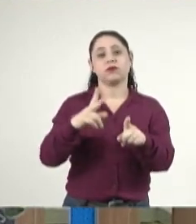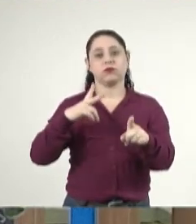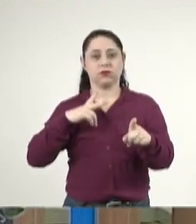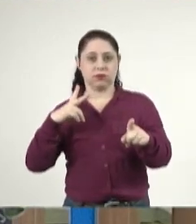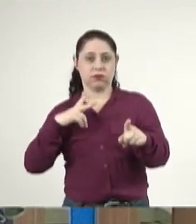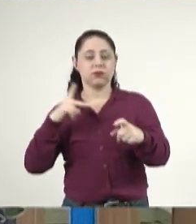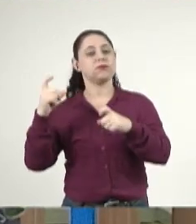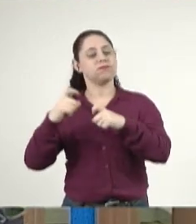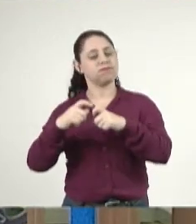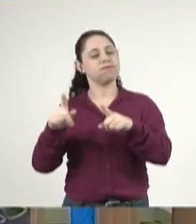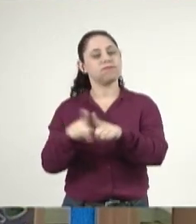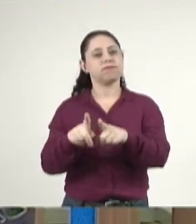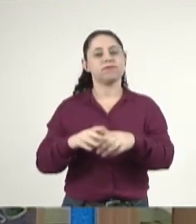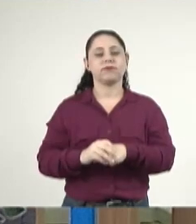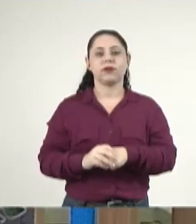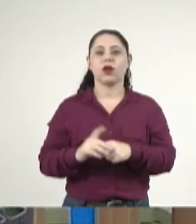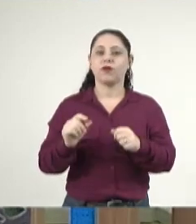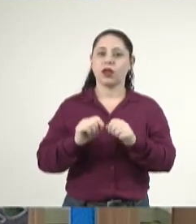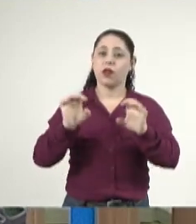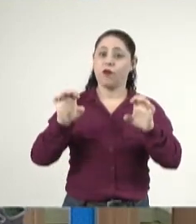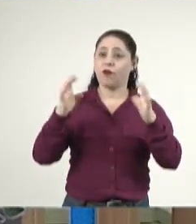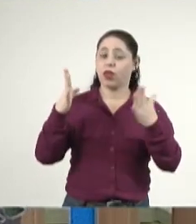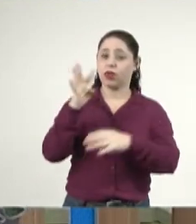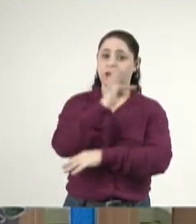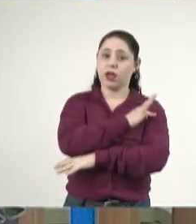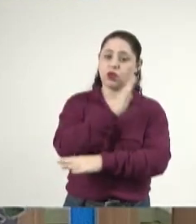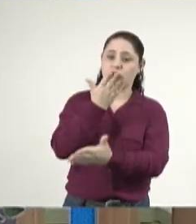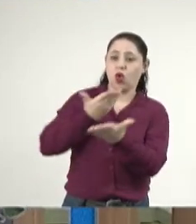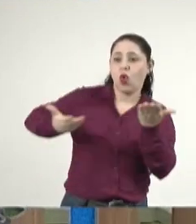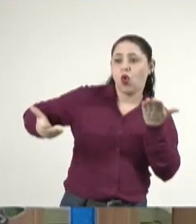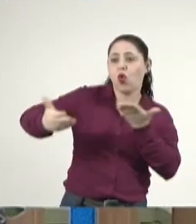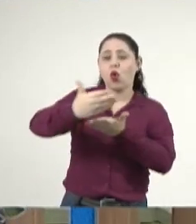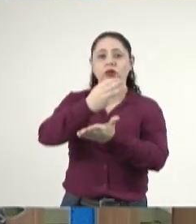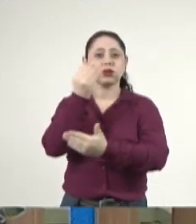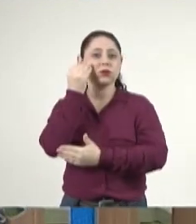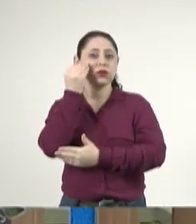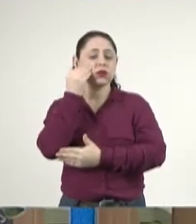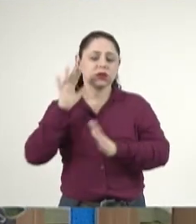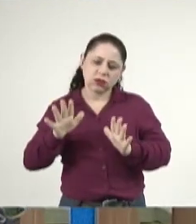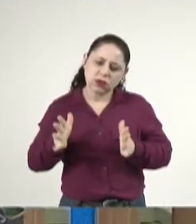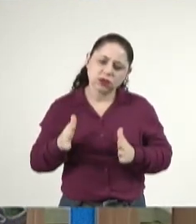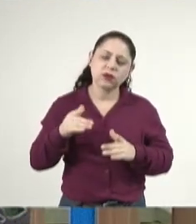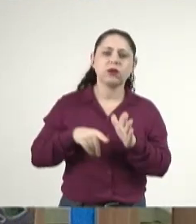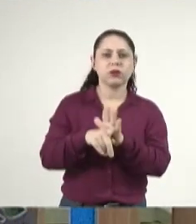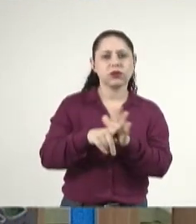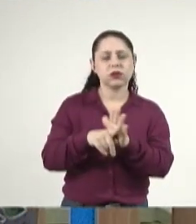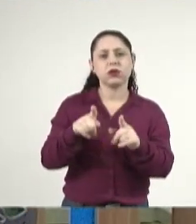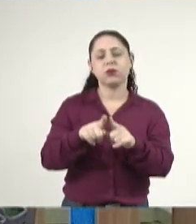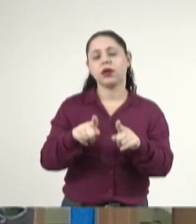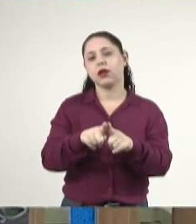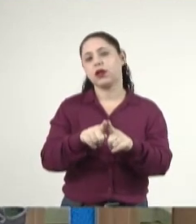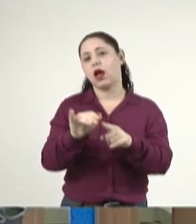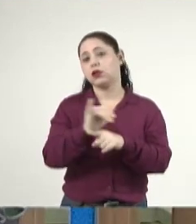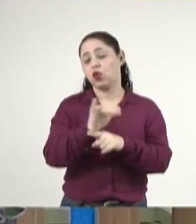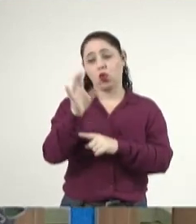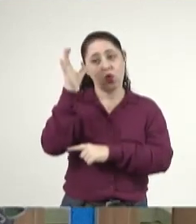dos serviços privados, promover eventos técnicos, troca de experiências, incentivar as pesquisas e também promover ações